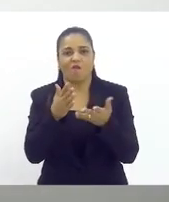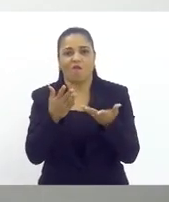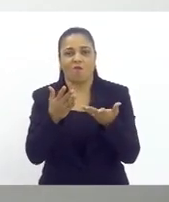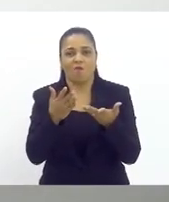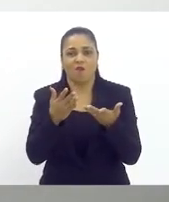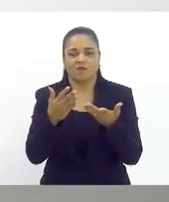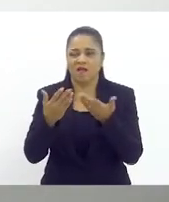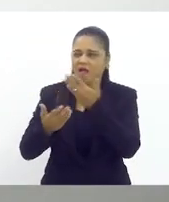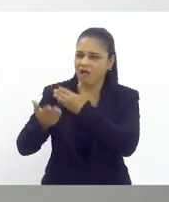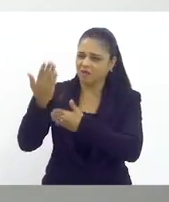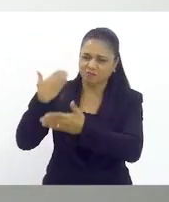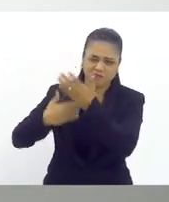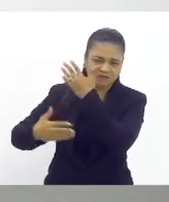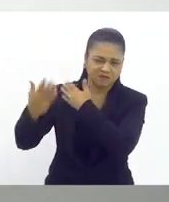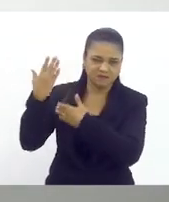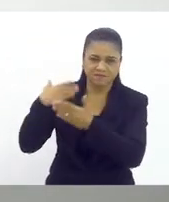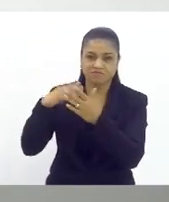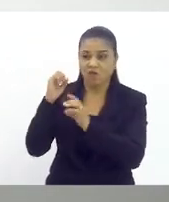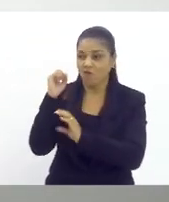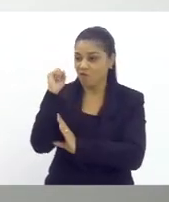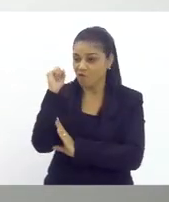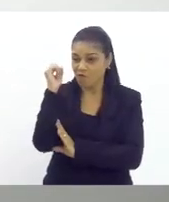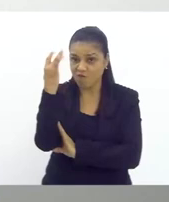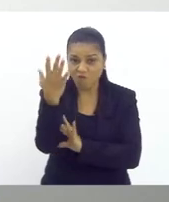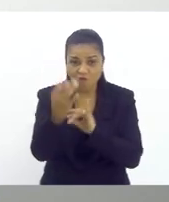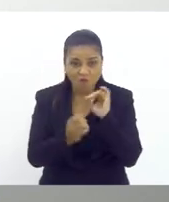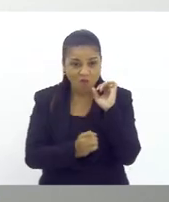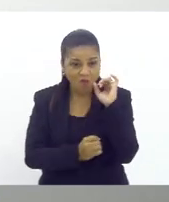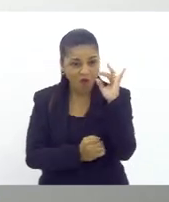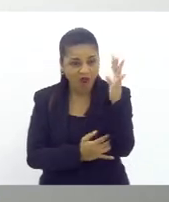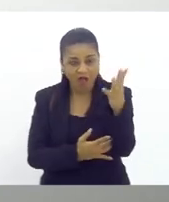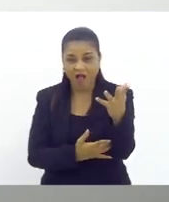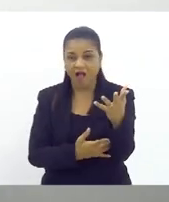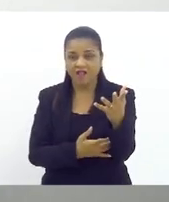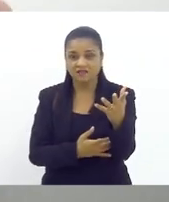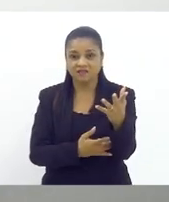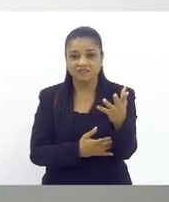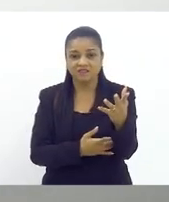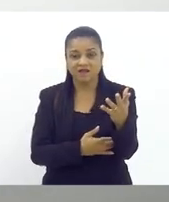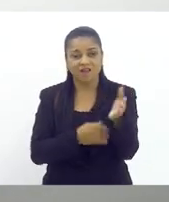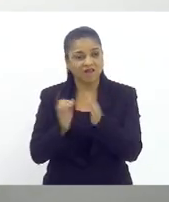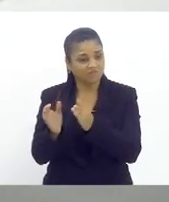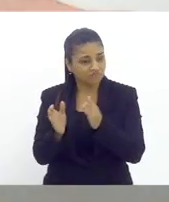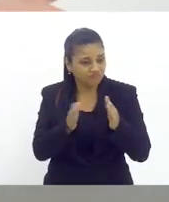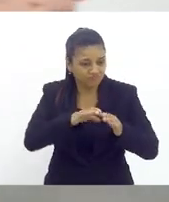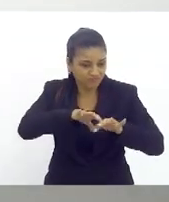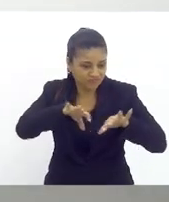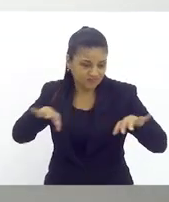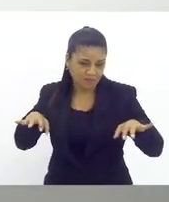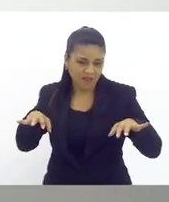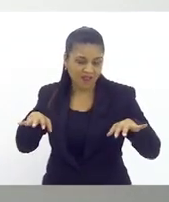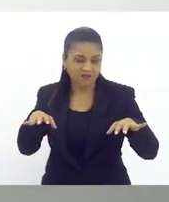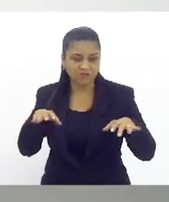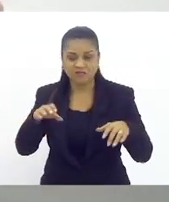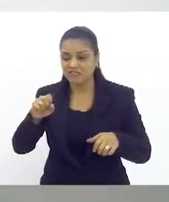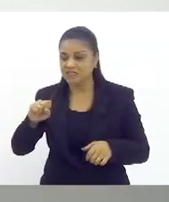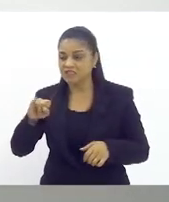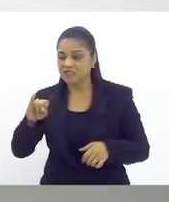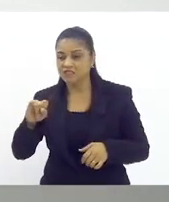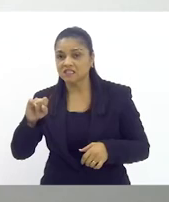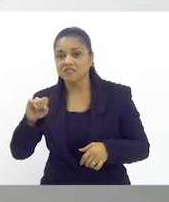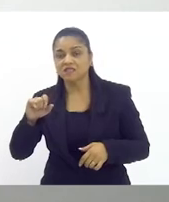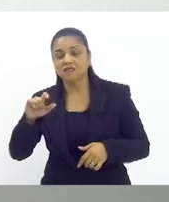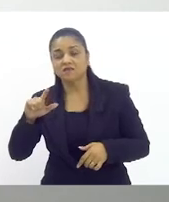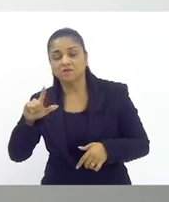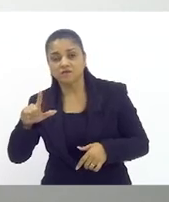lá de trás né muito então floresta é uma coisa né Outra coisa é uma silvicultura Econômica Você pode produzir árvore